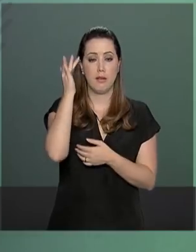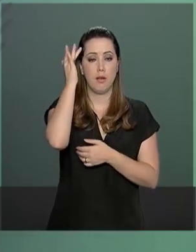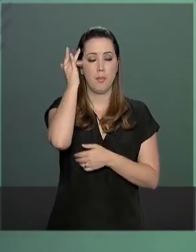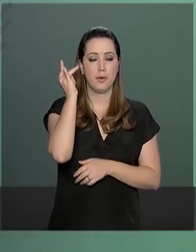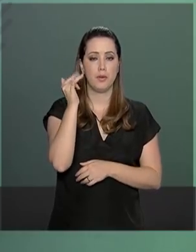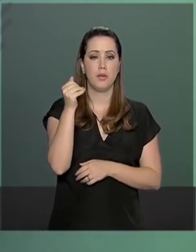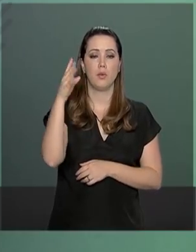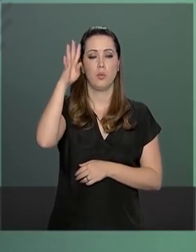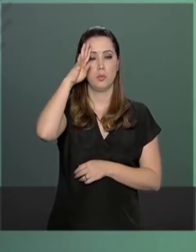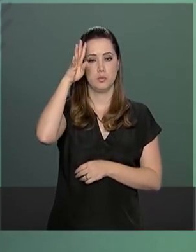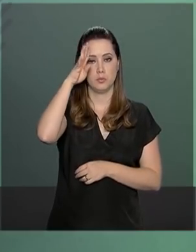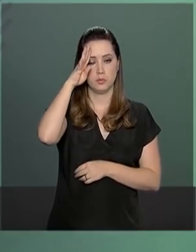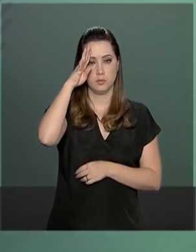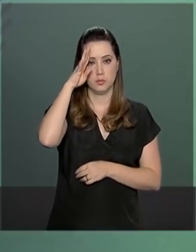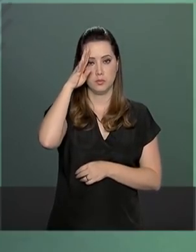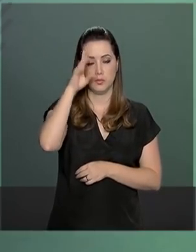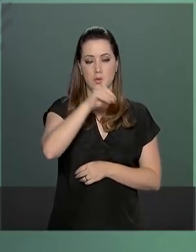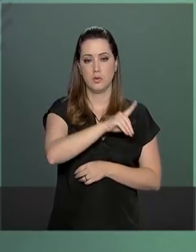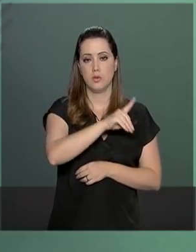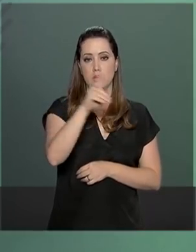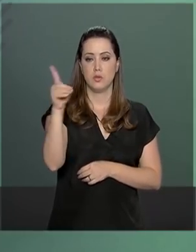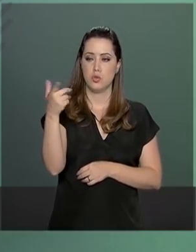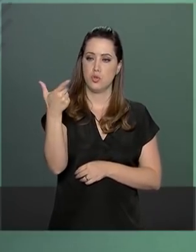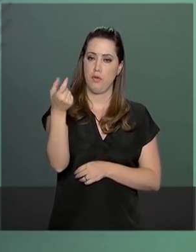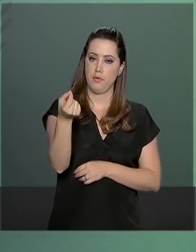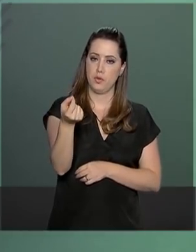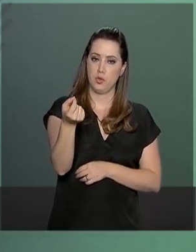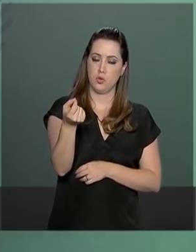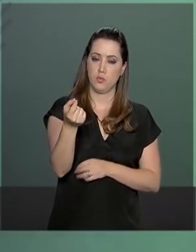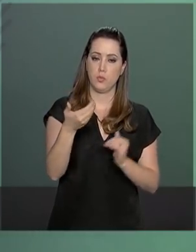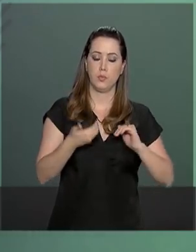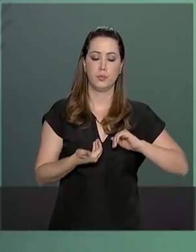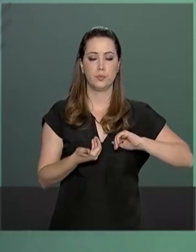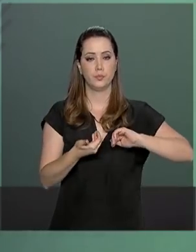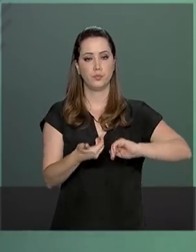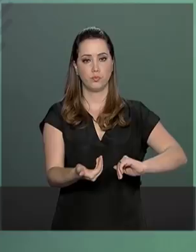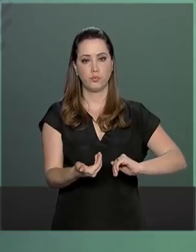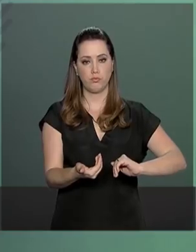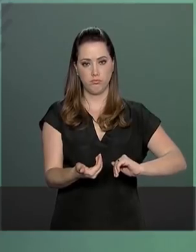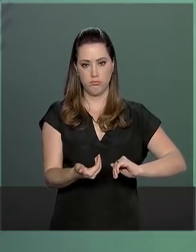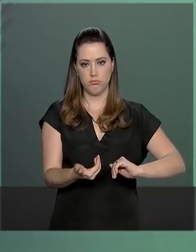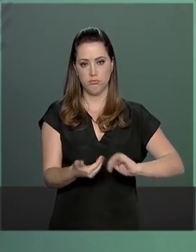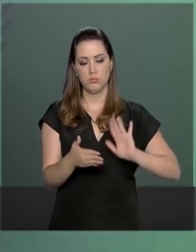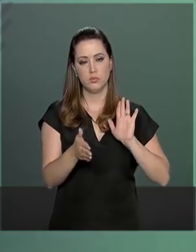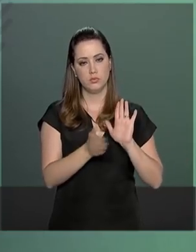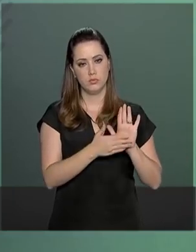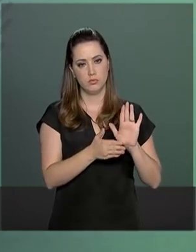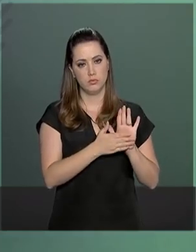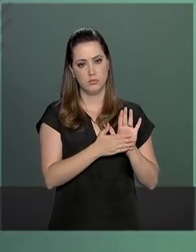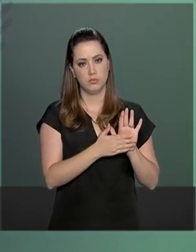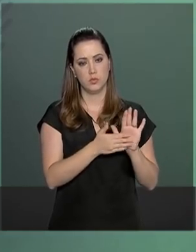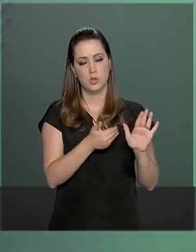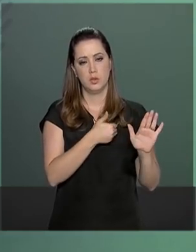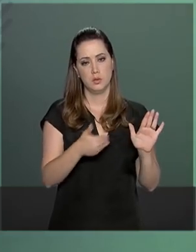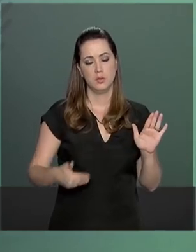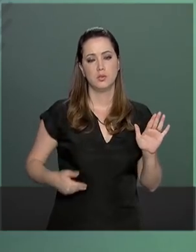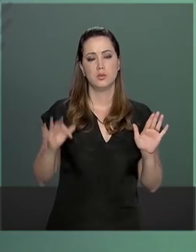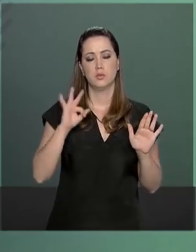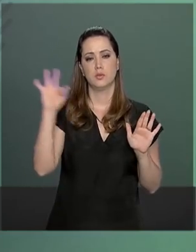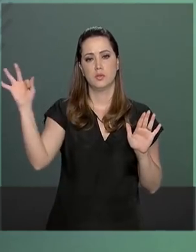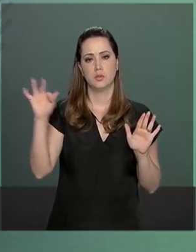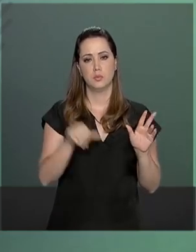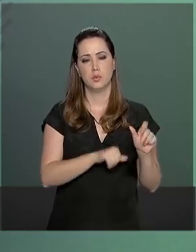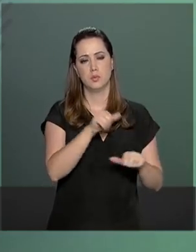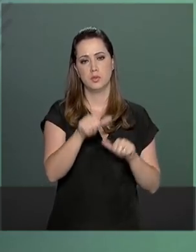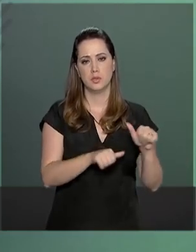quarta-feira dia 20 ao congresso nacional a proposta do governo federal para a